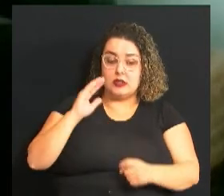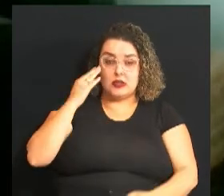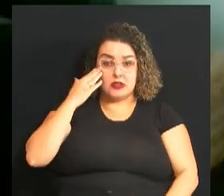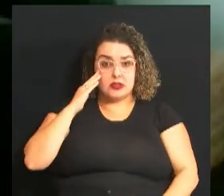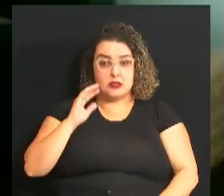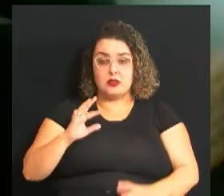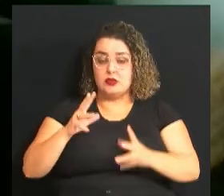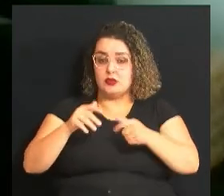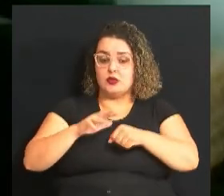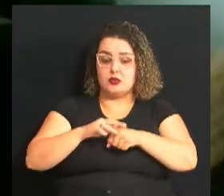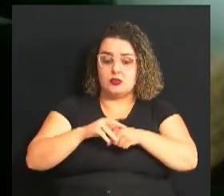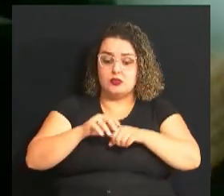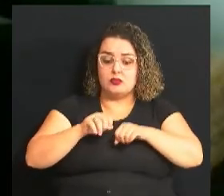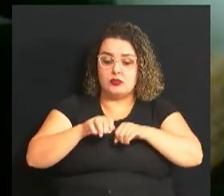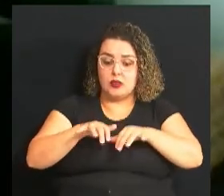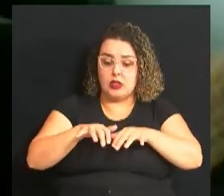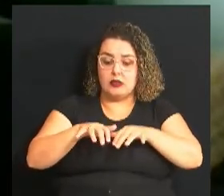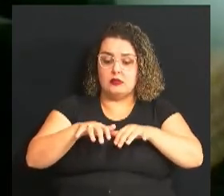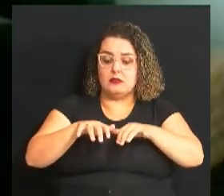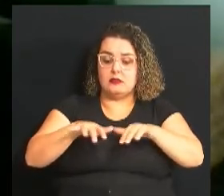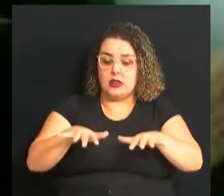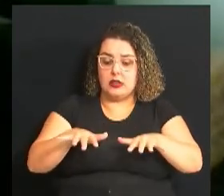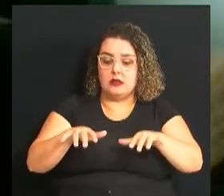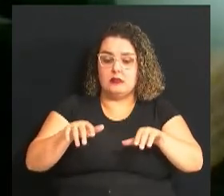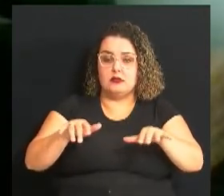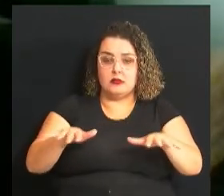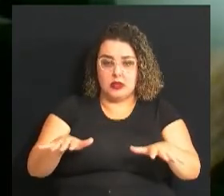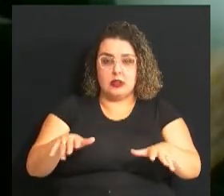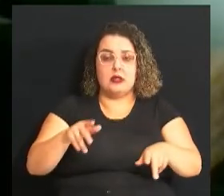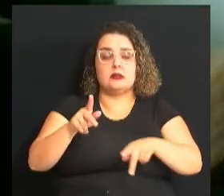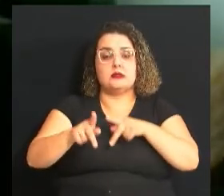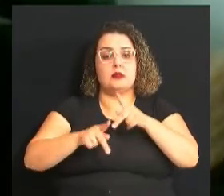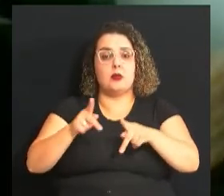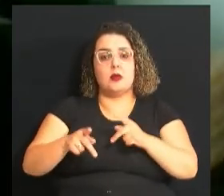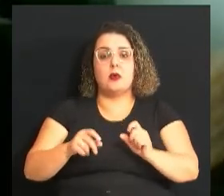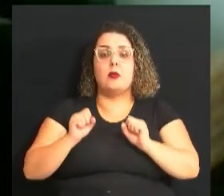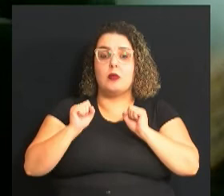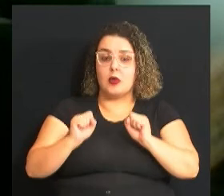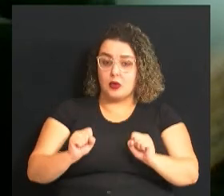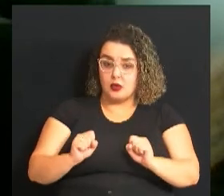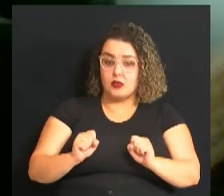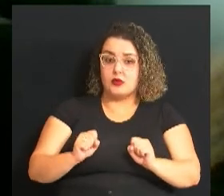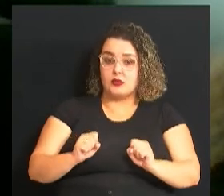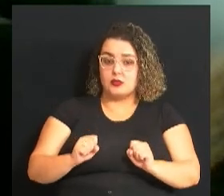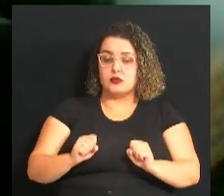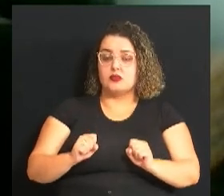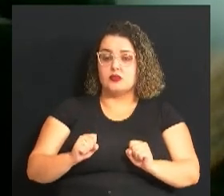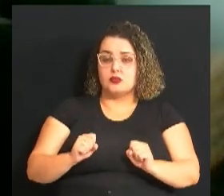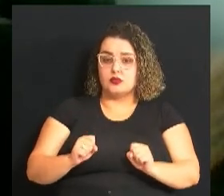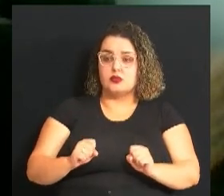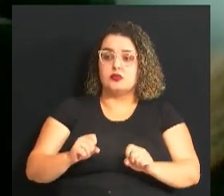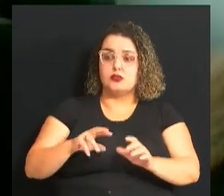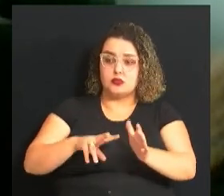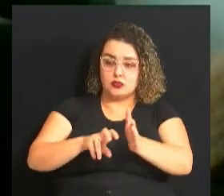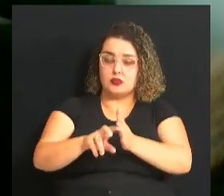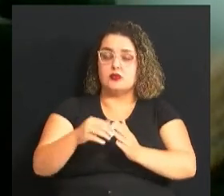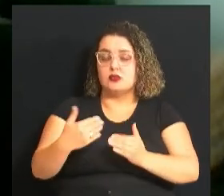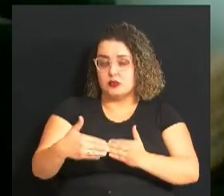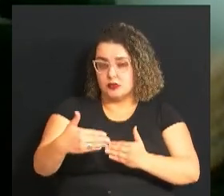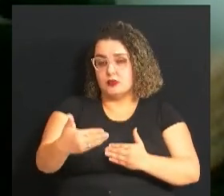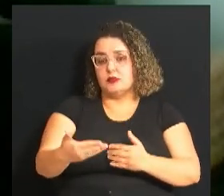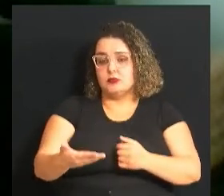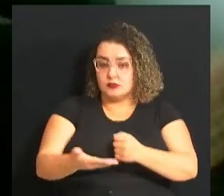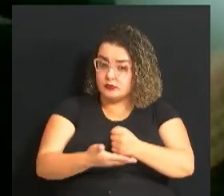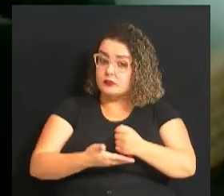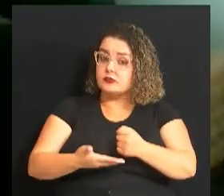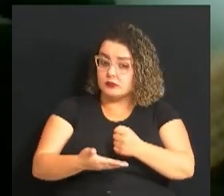do local, da população, para a gente poder ir num diagnóstico adiante. Mas os exames básicos já